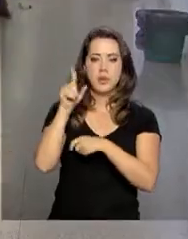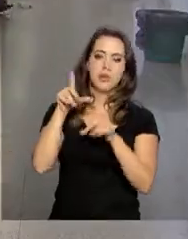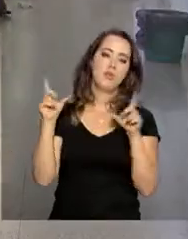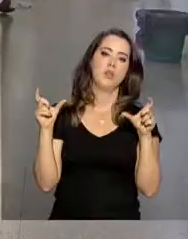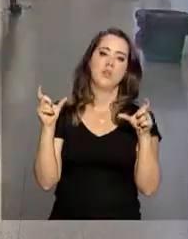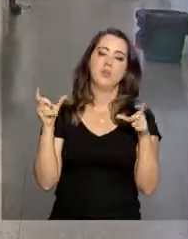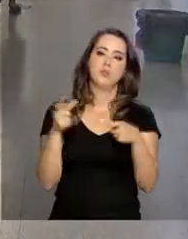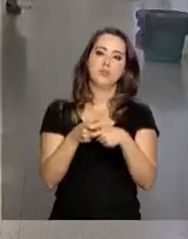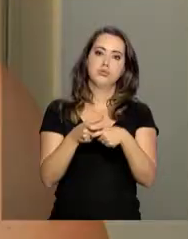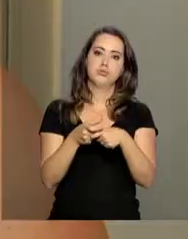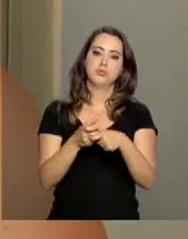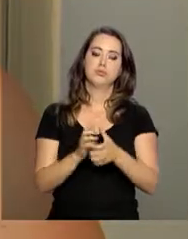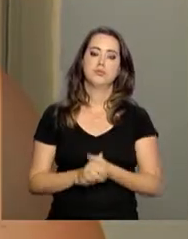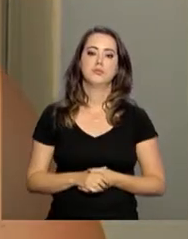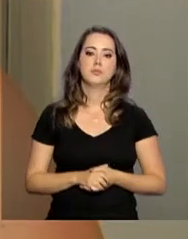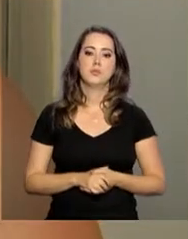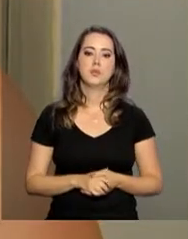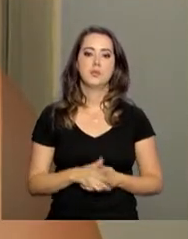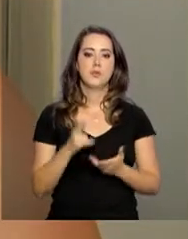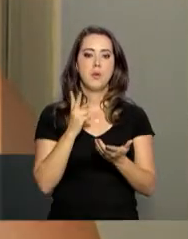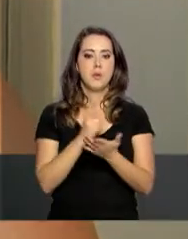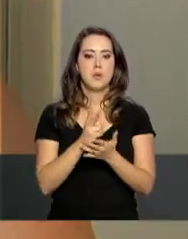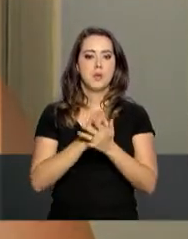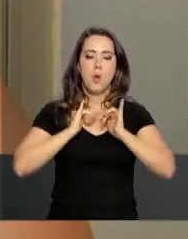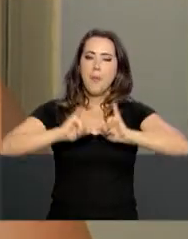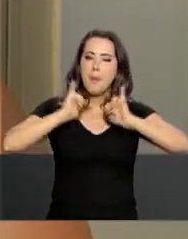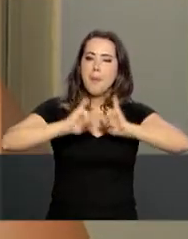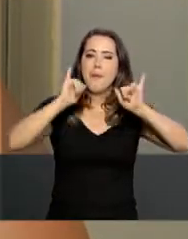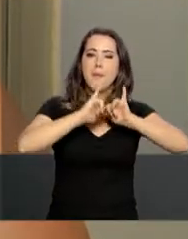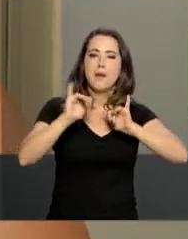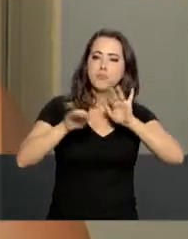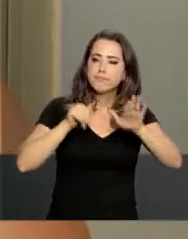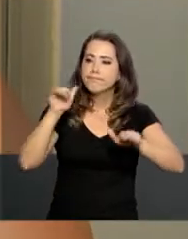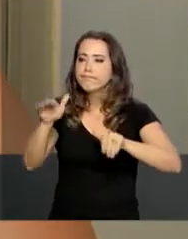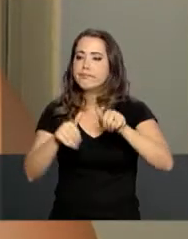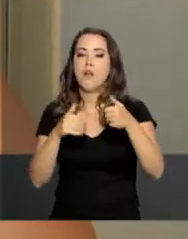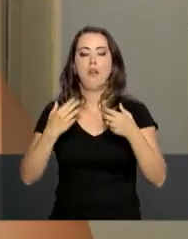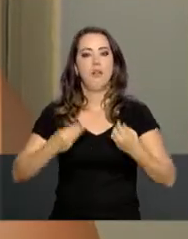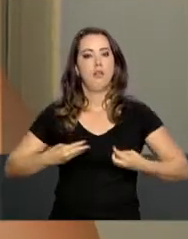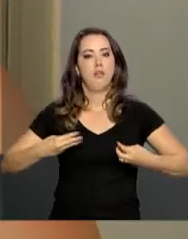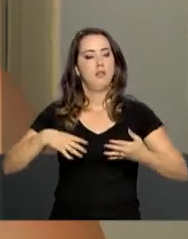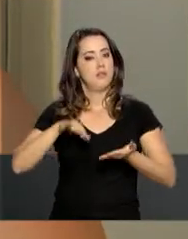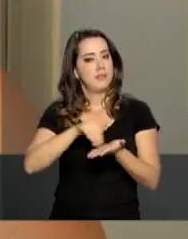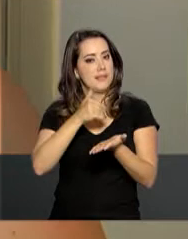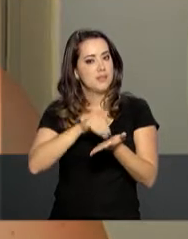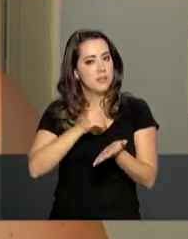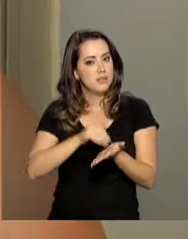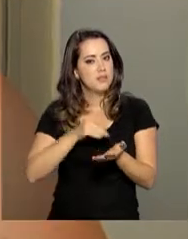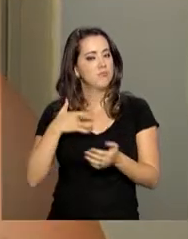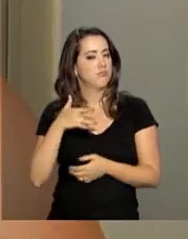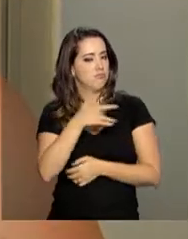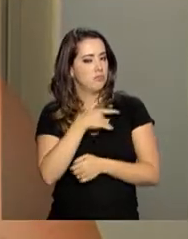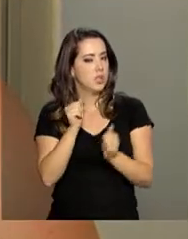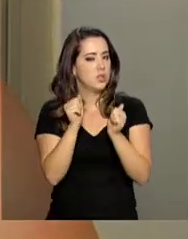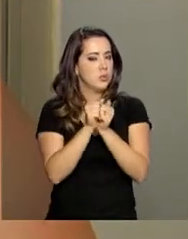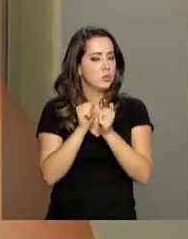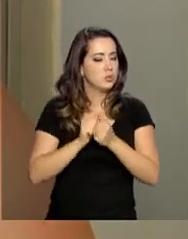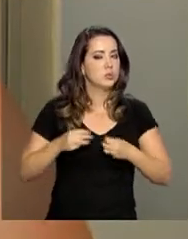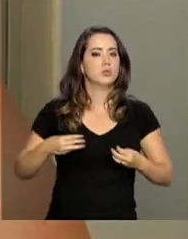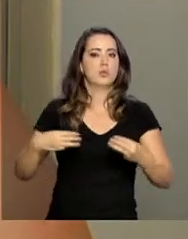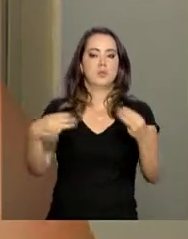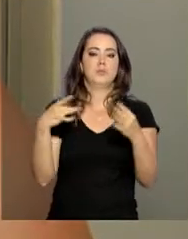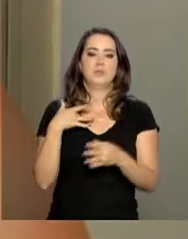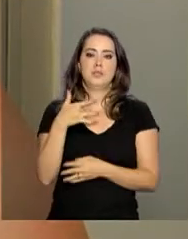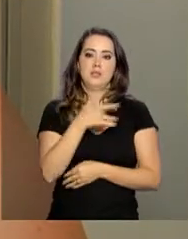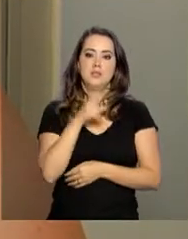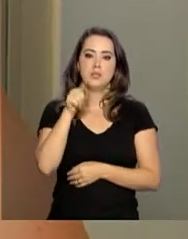é preocupante. Apesar das ações de mobilização que a Secretaria de Saúde faz, também do Ministério da Saúde, a procura